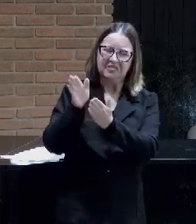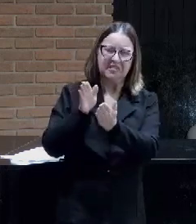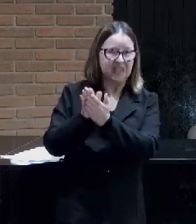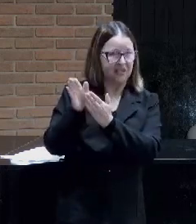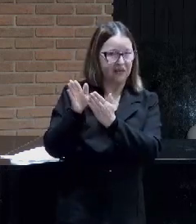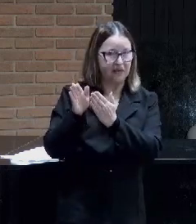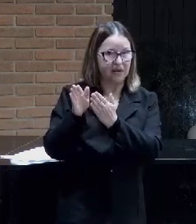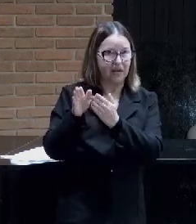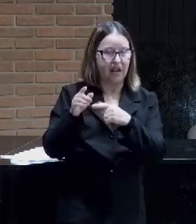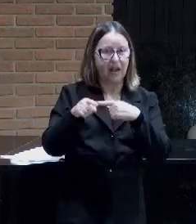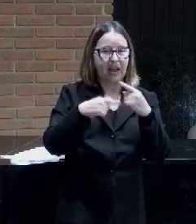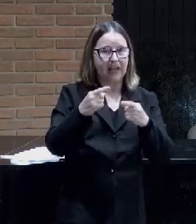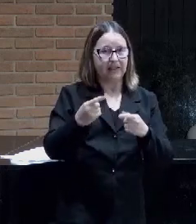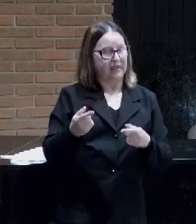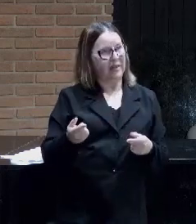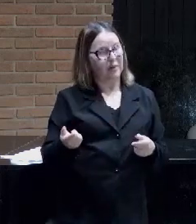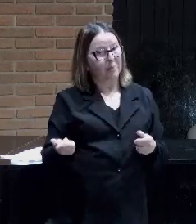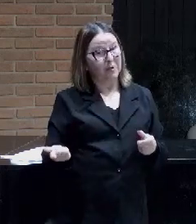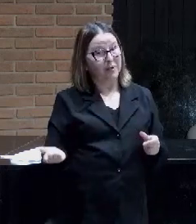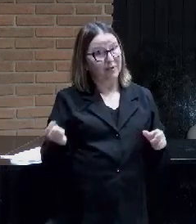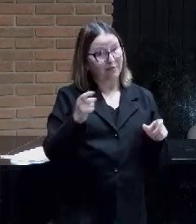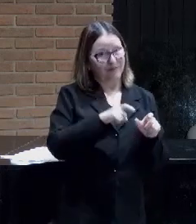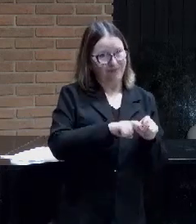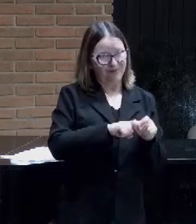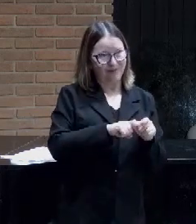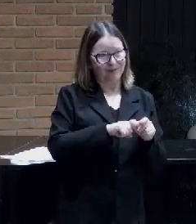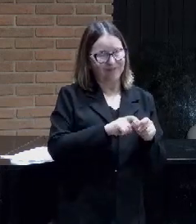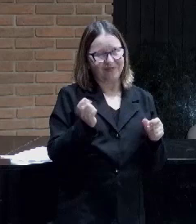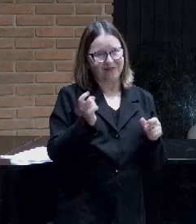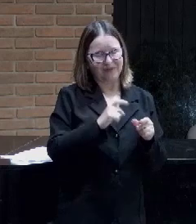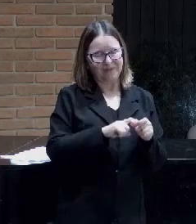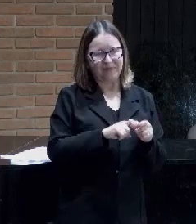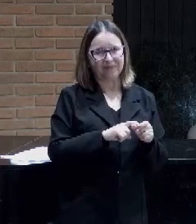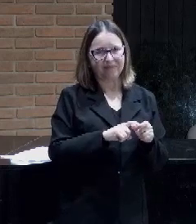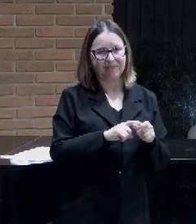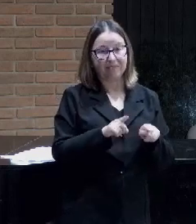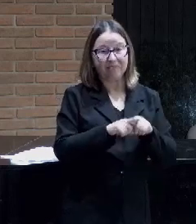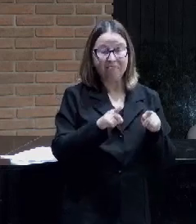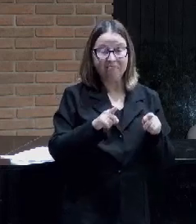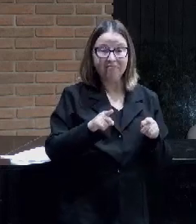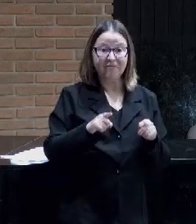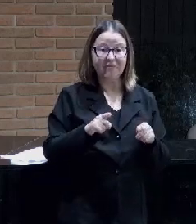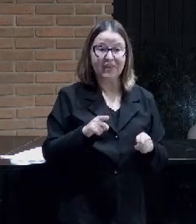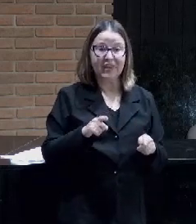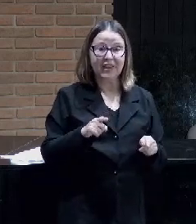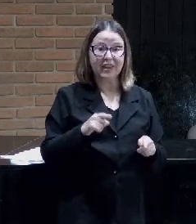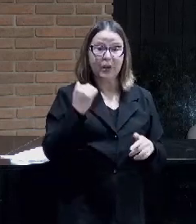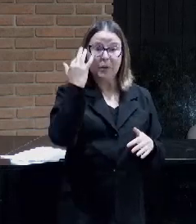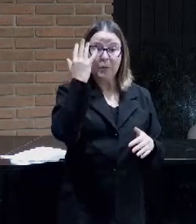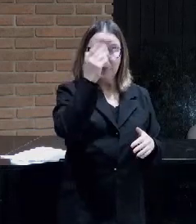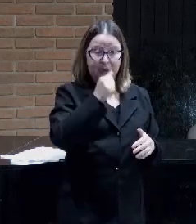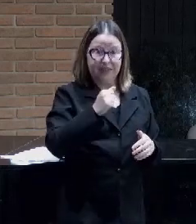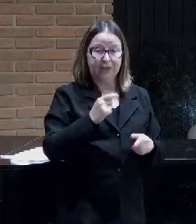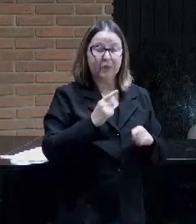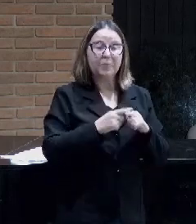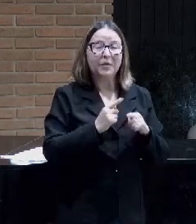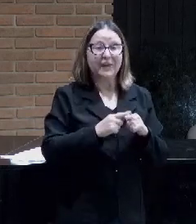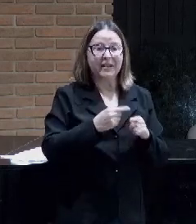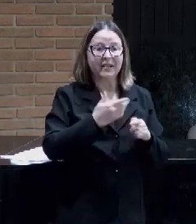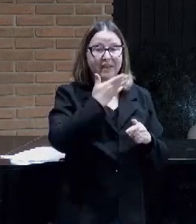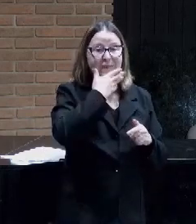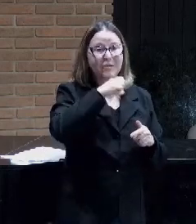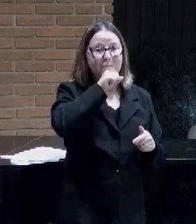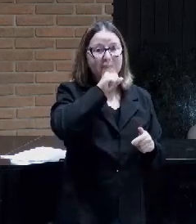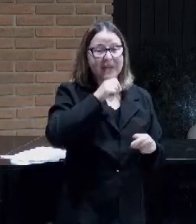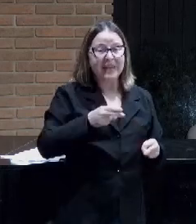parte mais bonita da história não é o filho arrependido que volta até seu pai, mas é o pai que está pronto a recebê-lo, amá-lo e perdoá-lo,